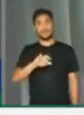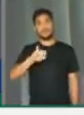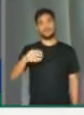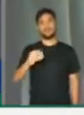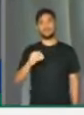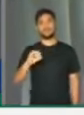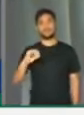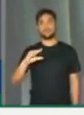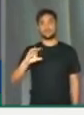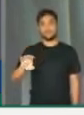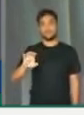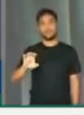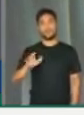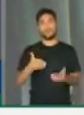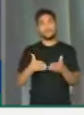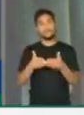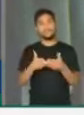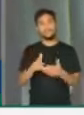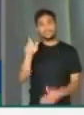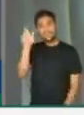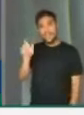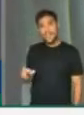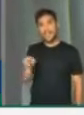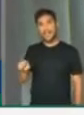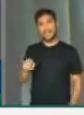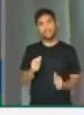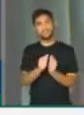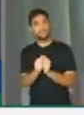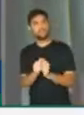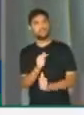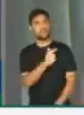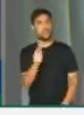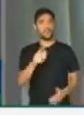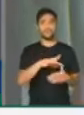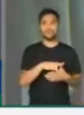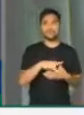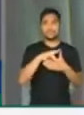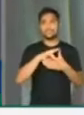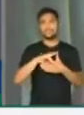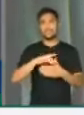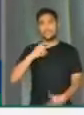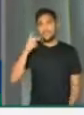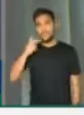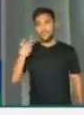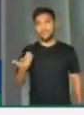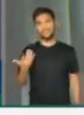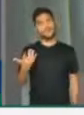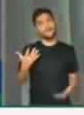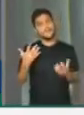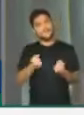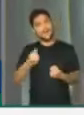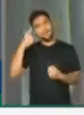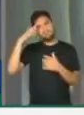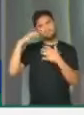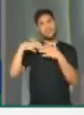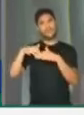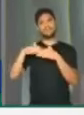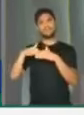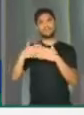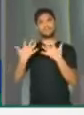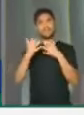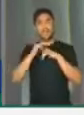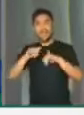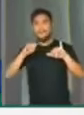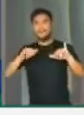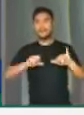Hasselmann, e pedir que ela, juntamente com outros líderes políticos, reflitam sobre as campanhas